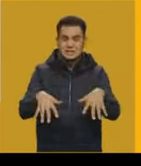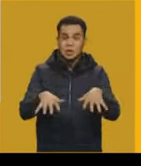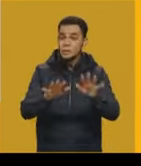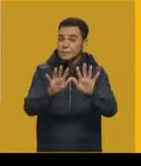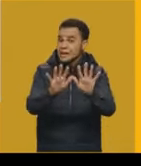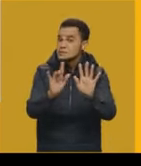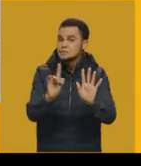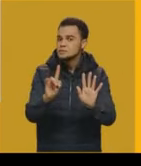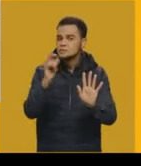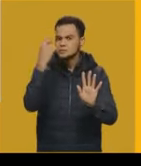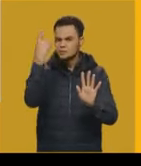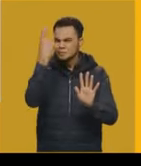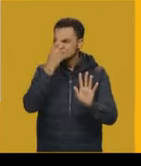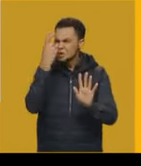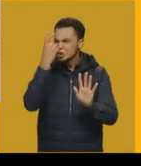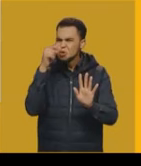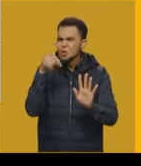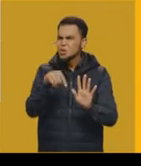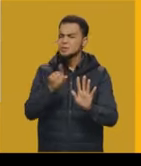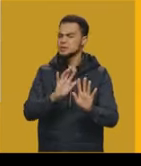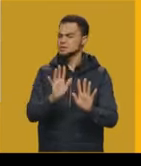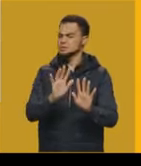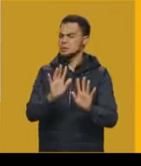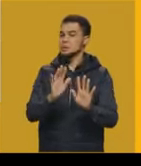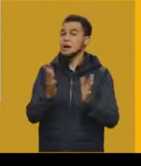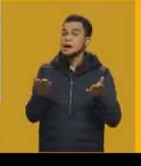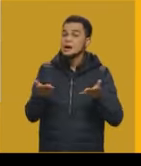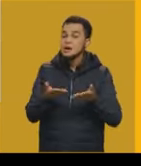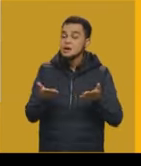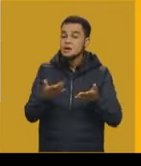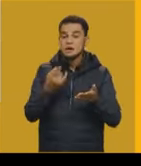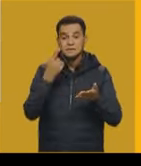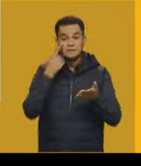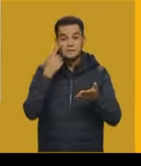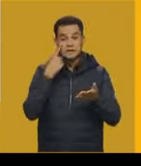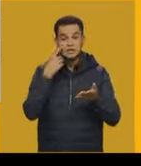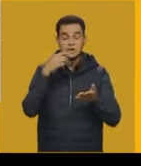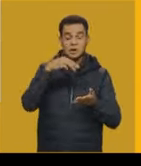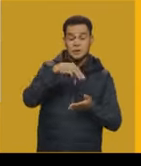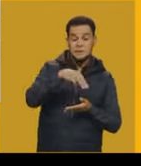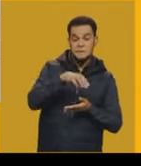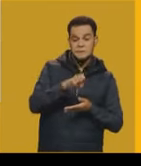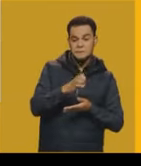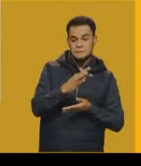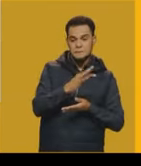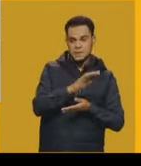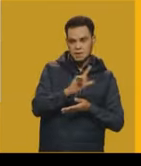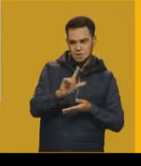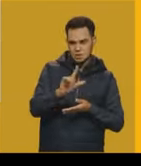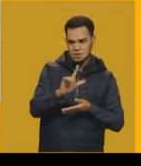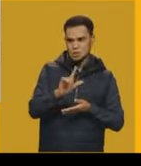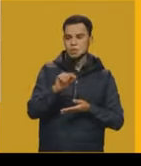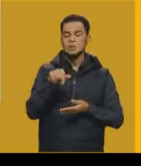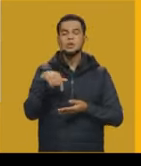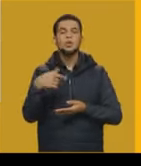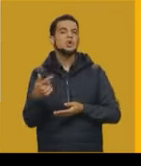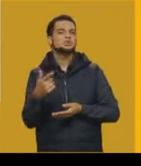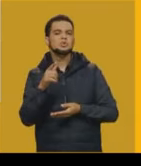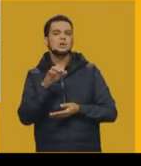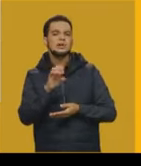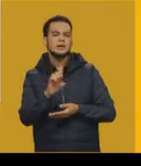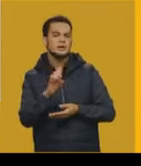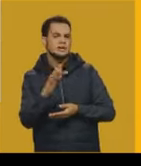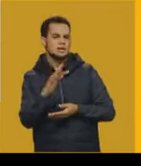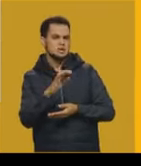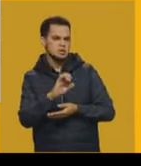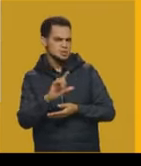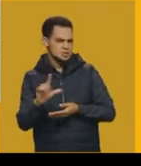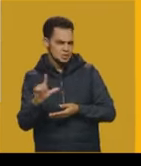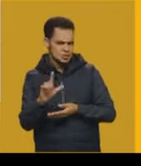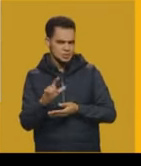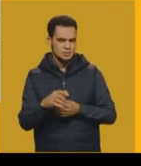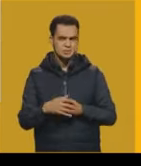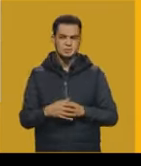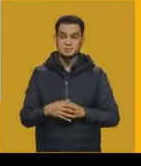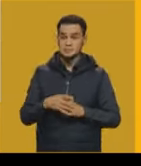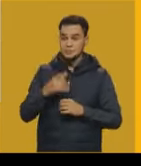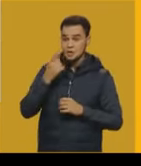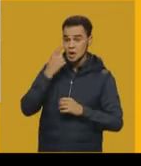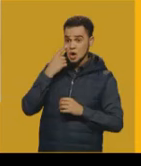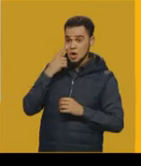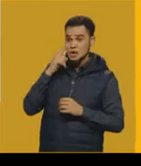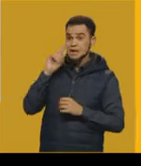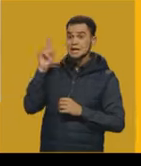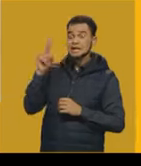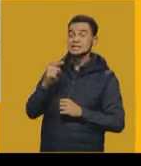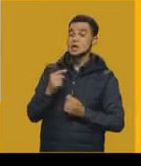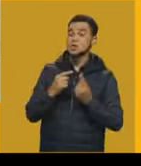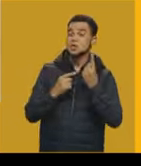ainda. Vamos trabalhar agora só com metil e etil. Então, metil tem um carbono, il porque